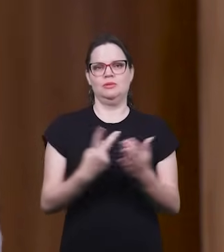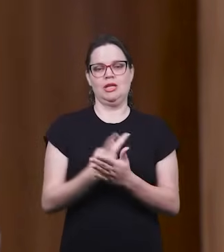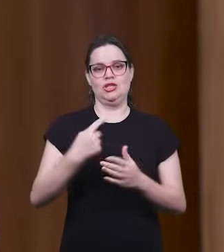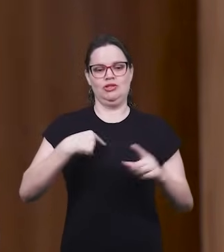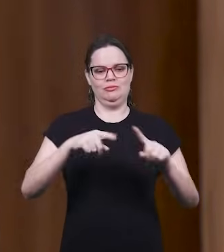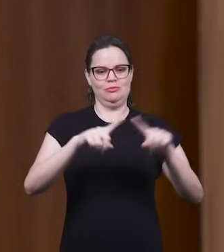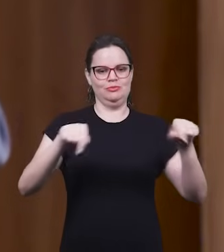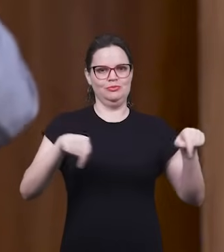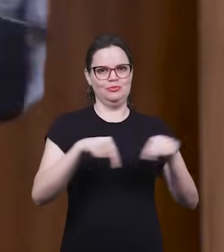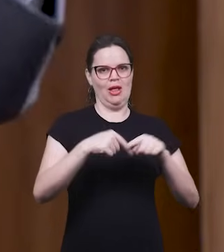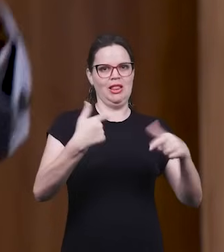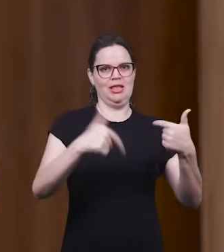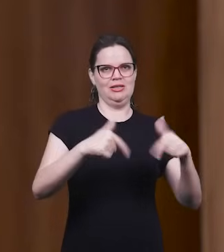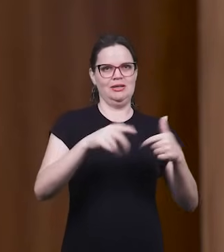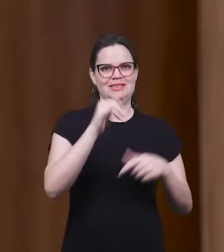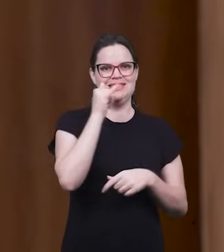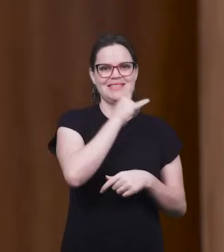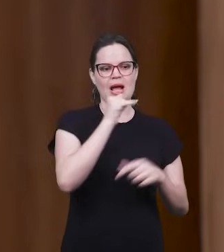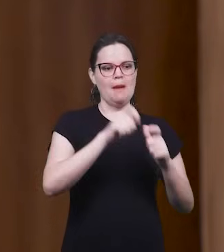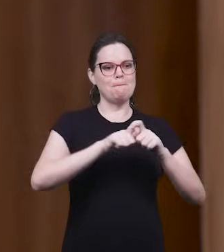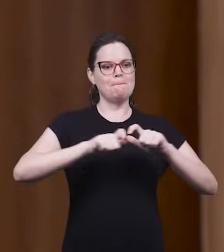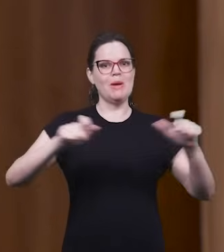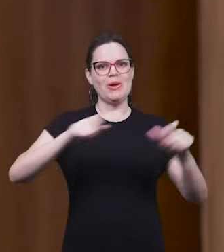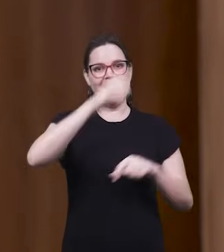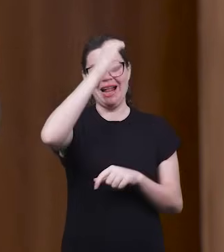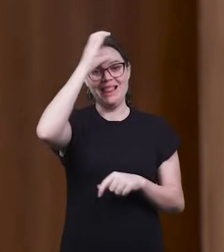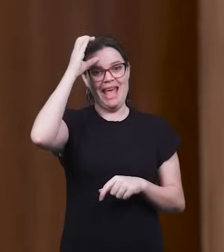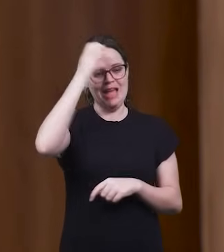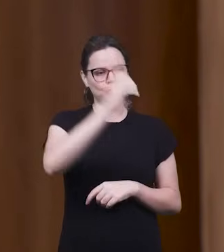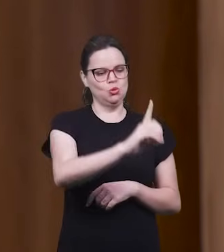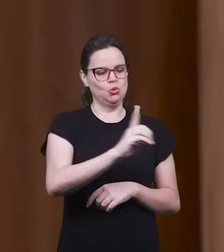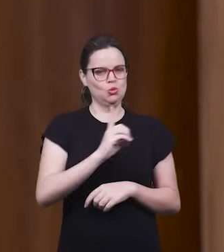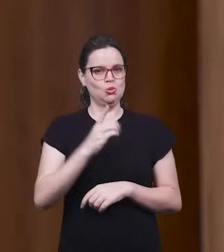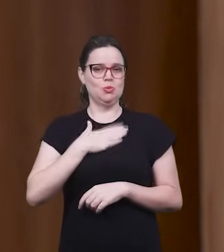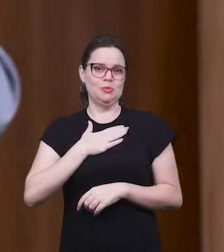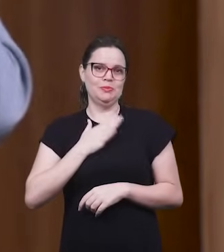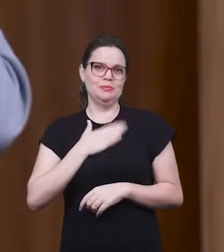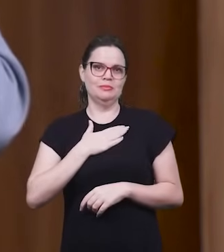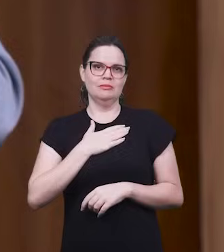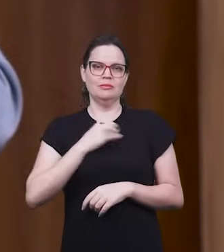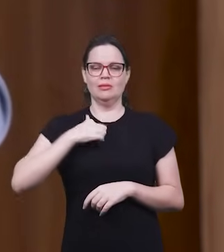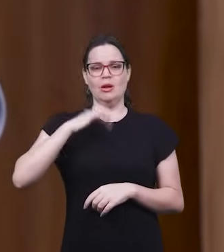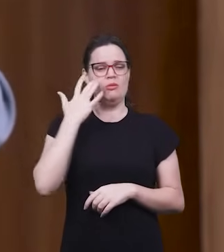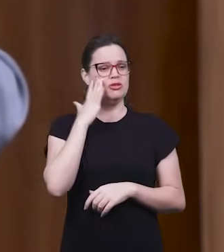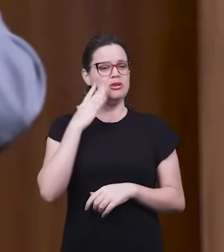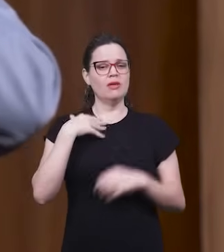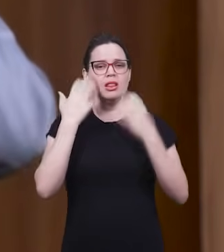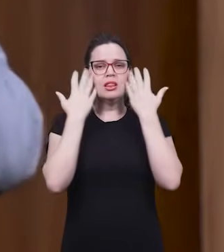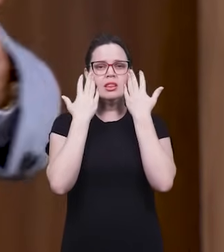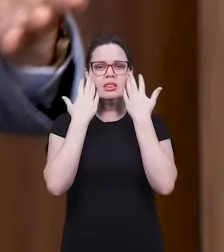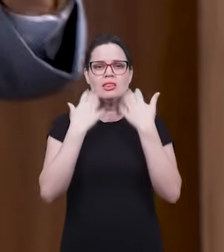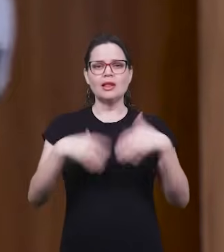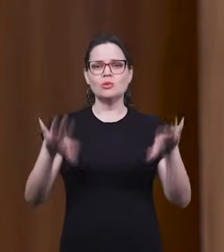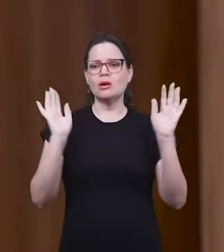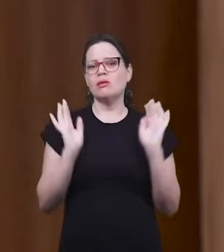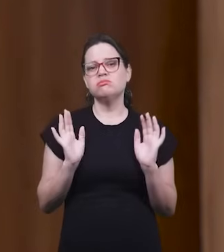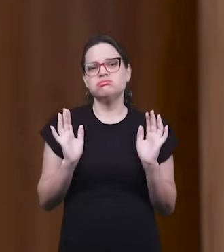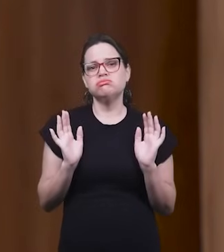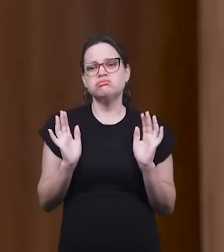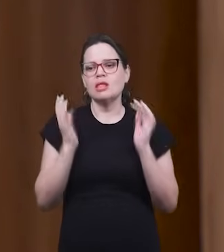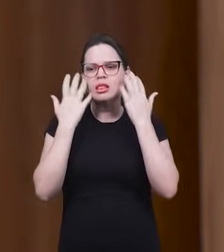na clínica geral, a maioria dos clientes eram meus clientes, porque entendeu? Uhum. Eu achava aquilo uma coisa